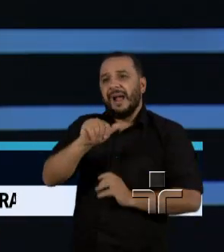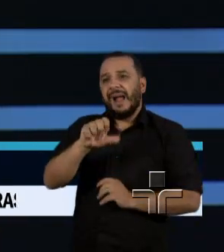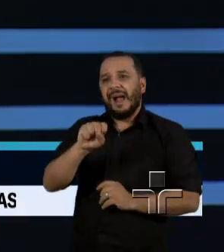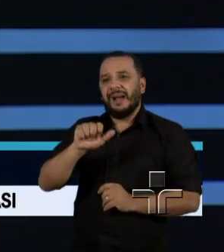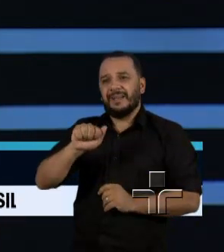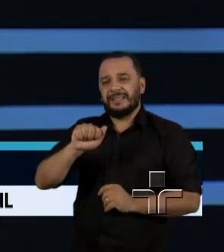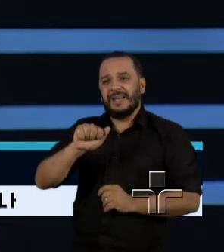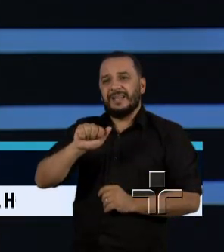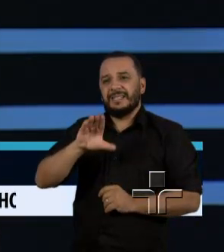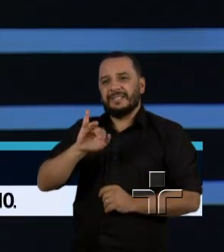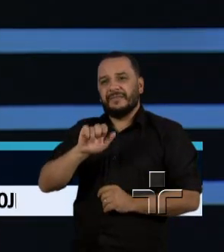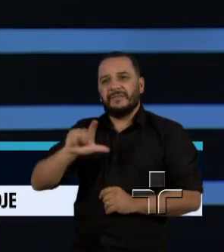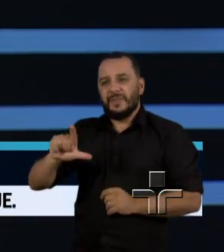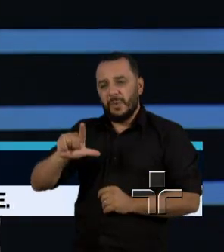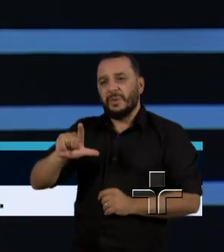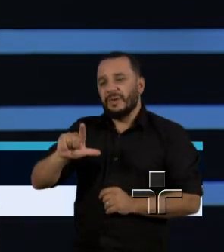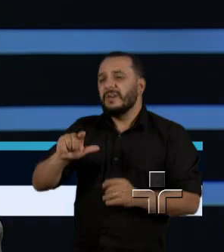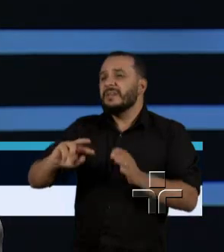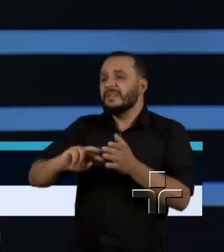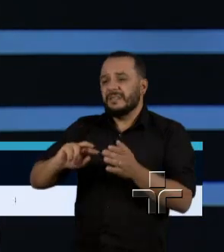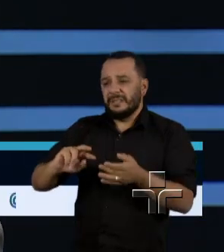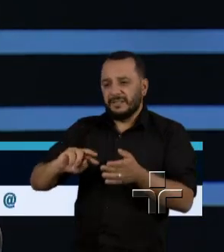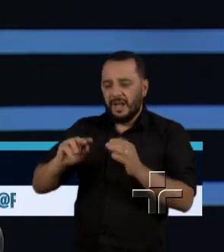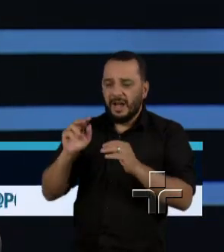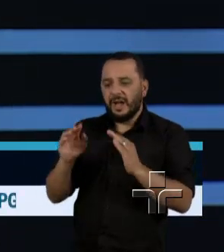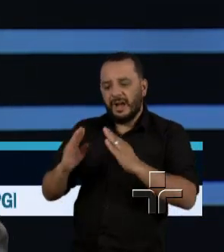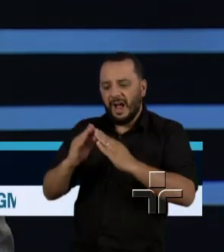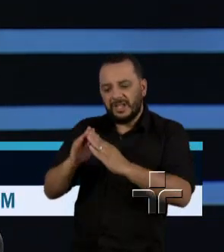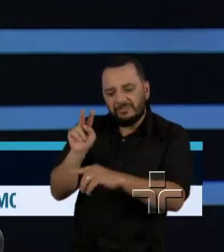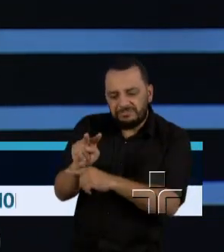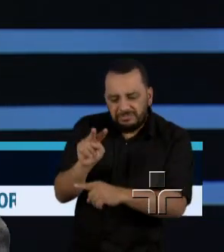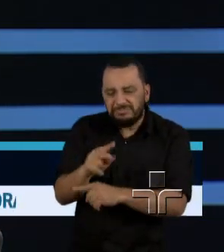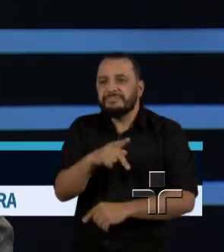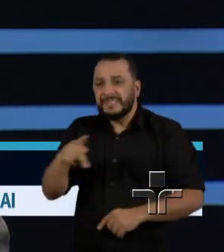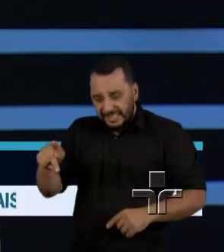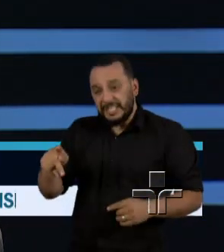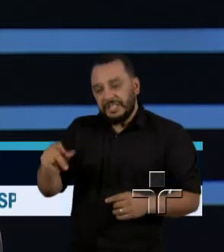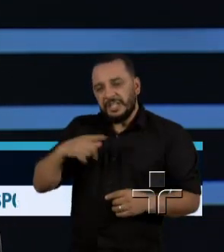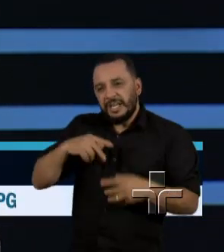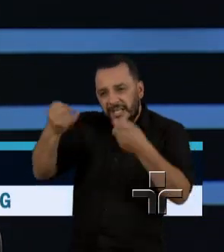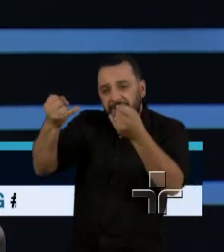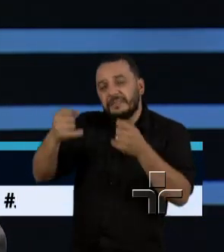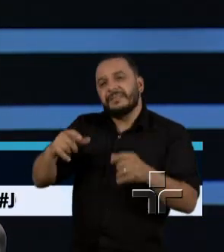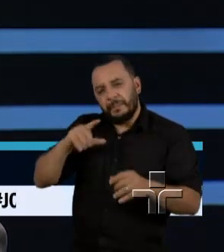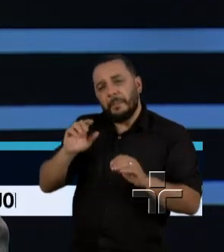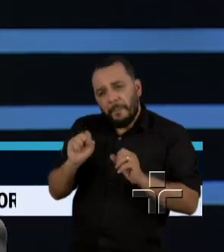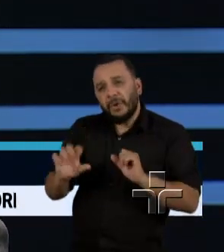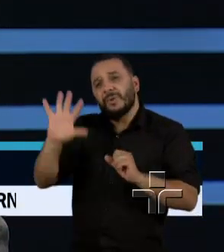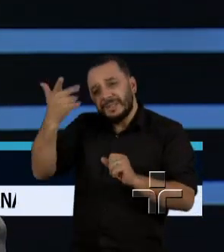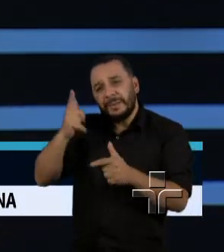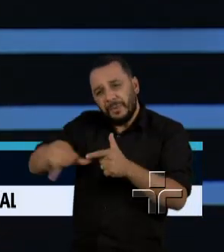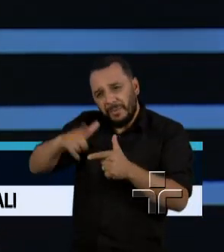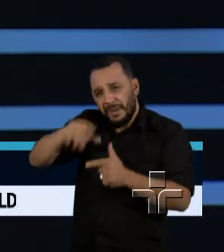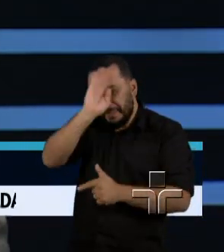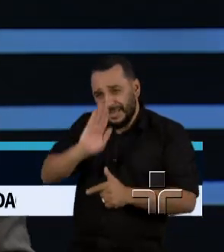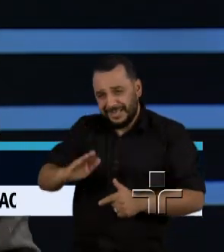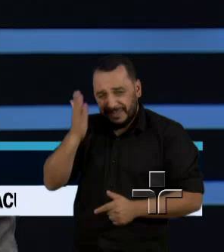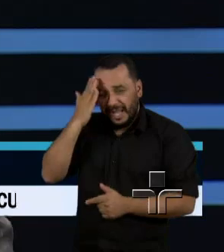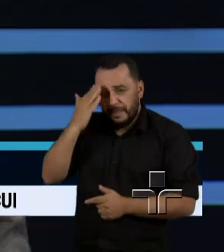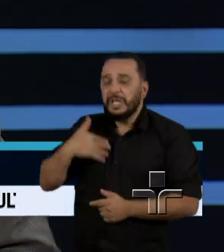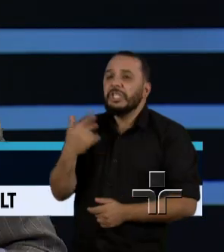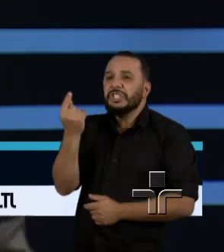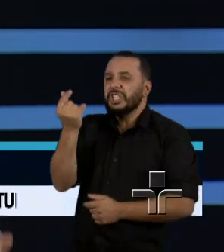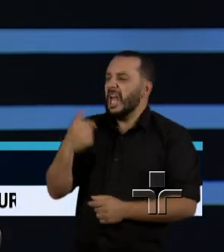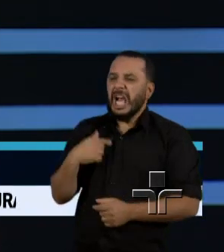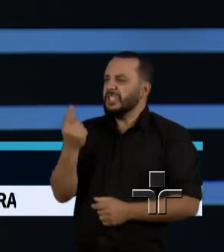pode criar sérios problemas para o Brasil. Então, primeiro, ele falou em relação aos recursos do Fundo da Amazônia,